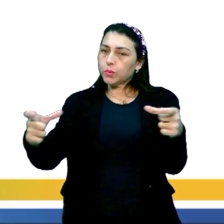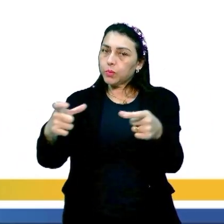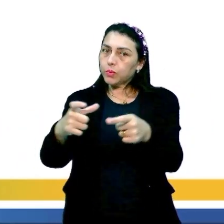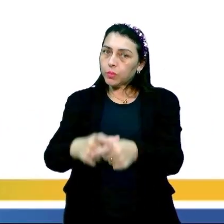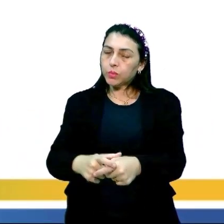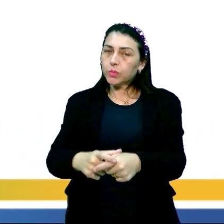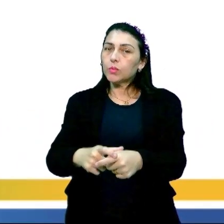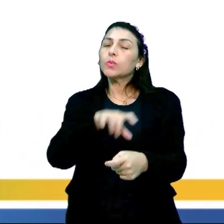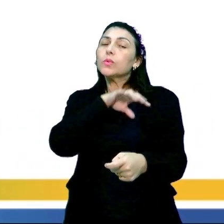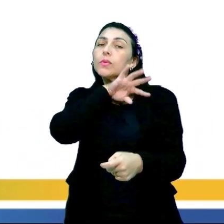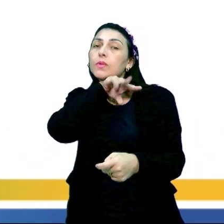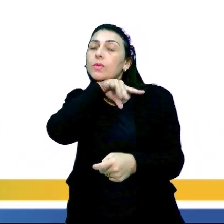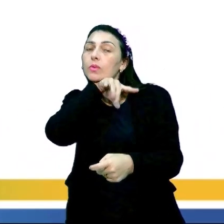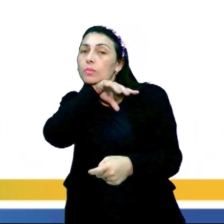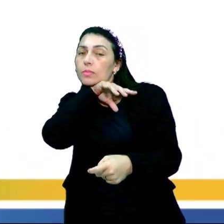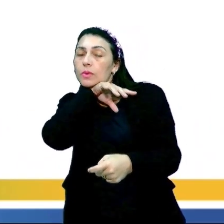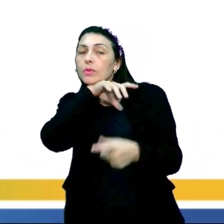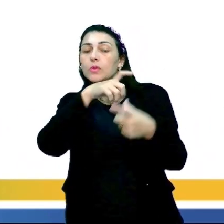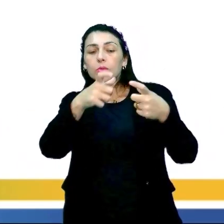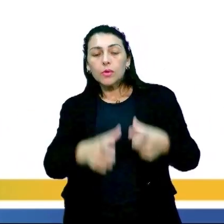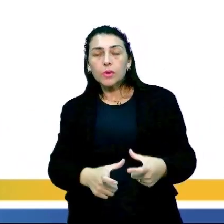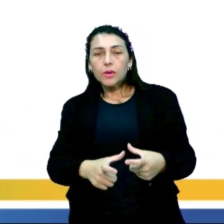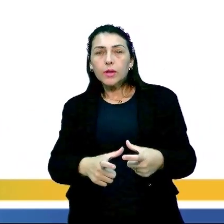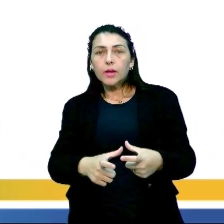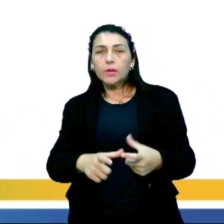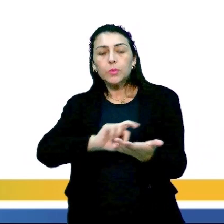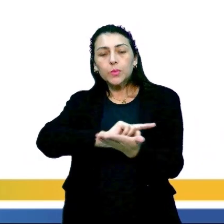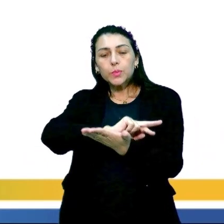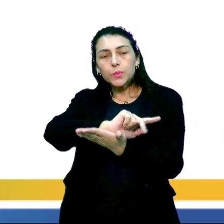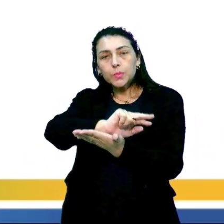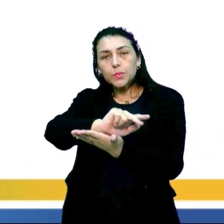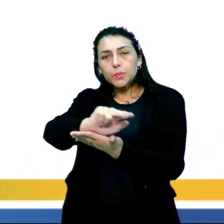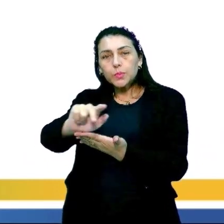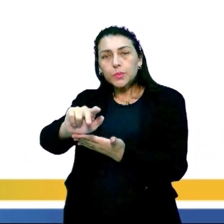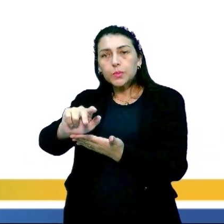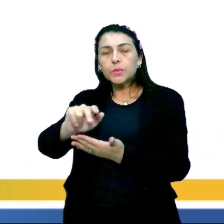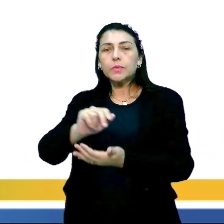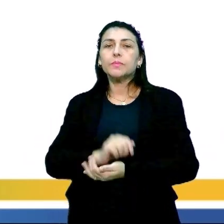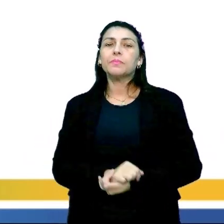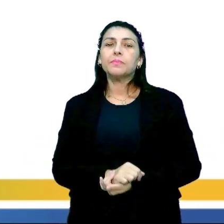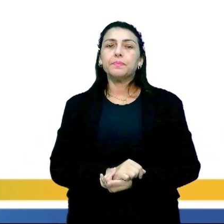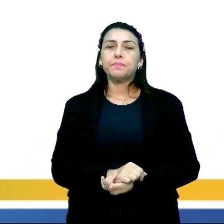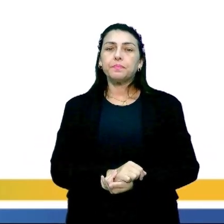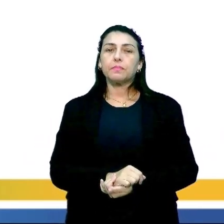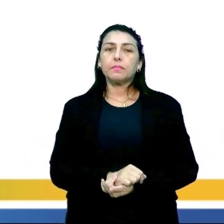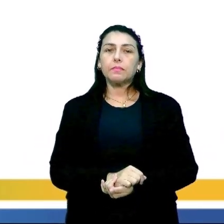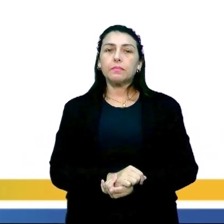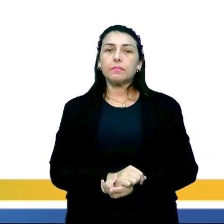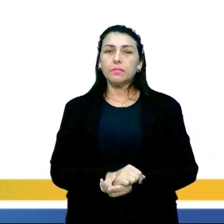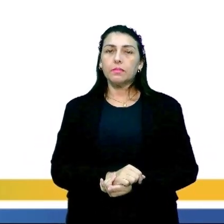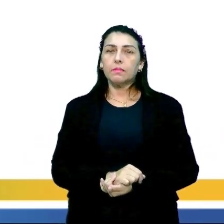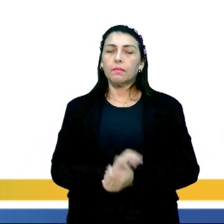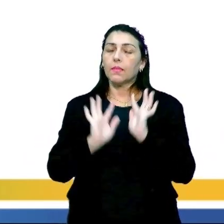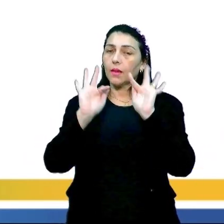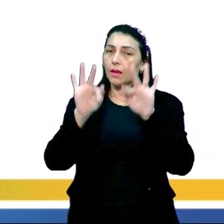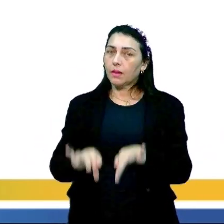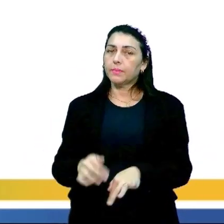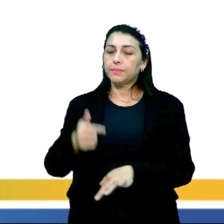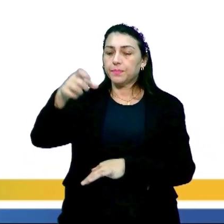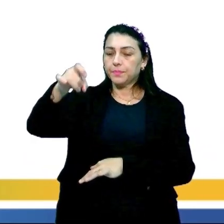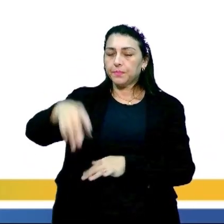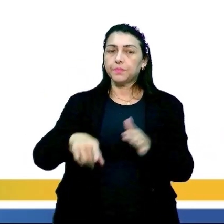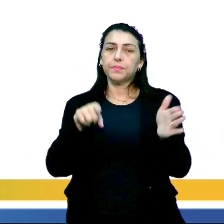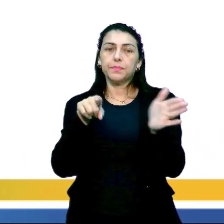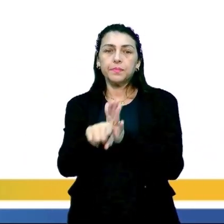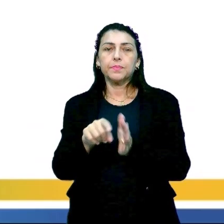das espécies, diminuição da biodiversidade. Vamos para mais uma, para a gente fechar essa